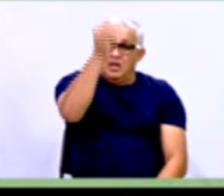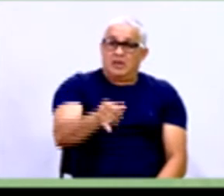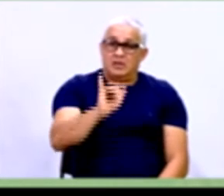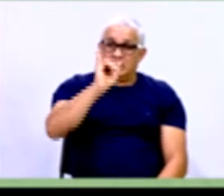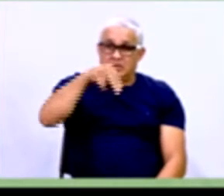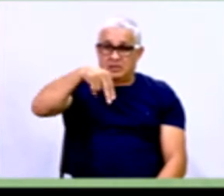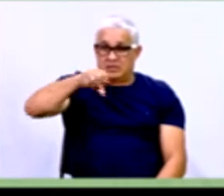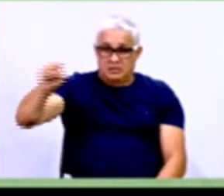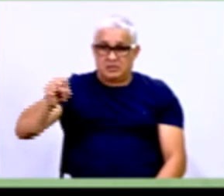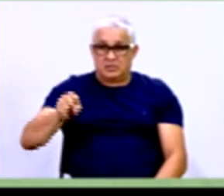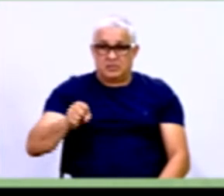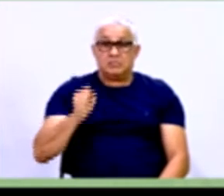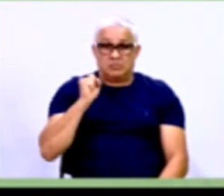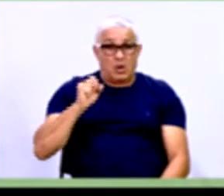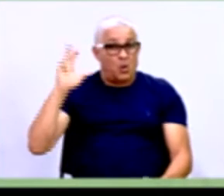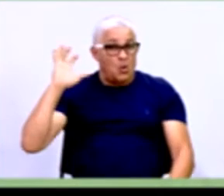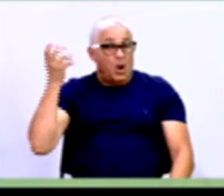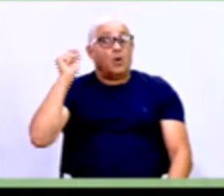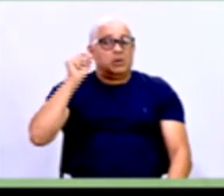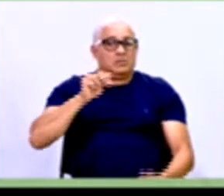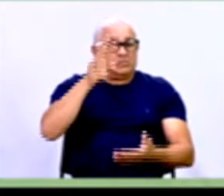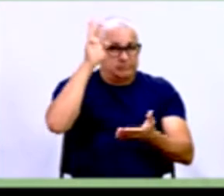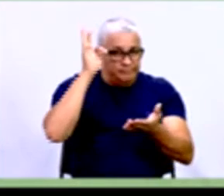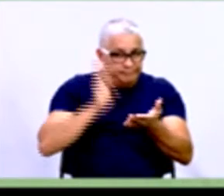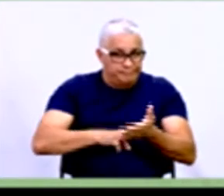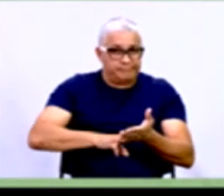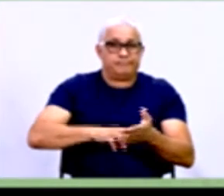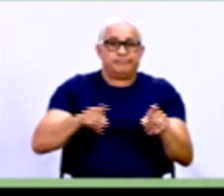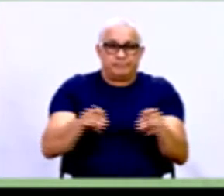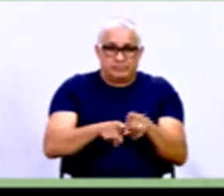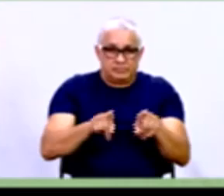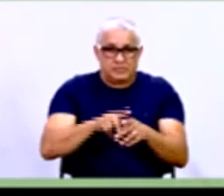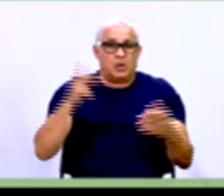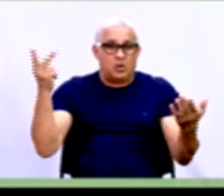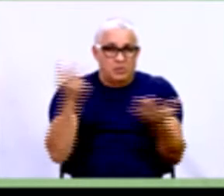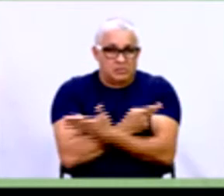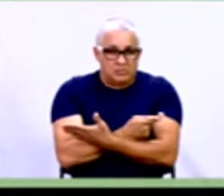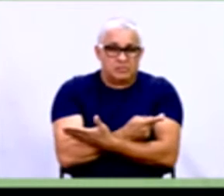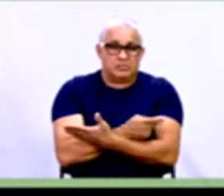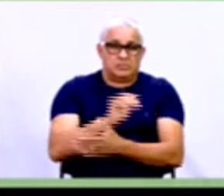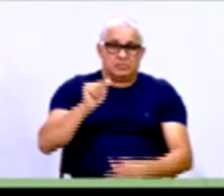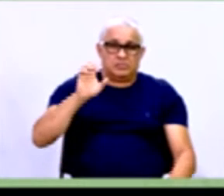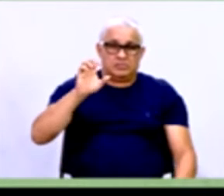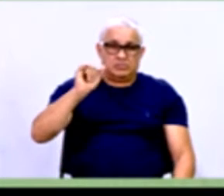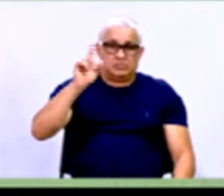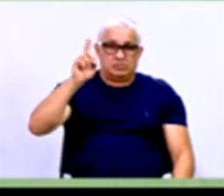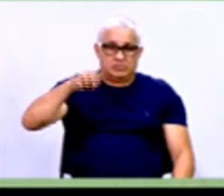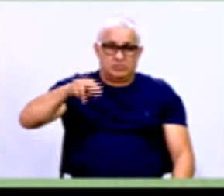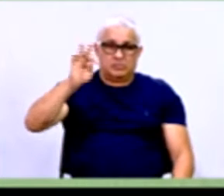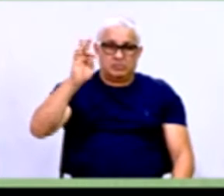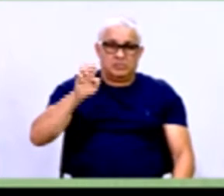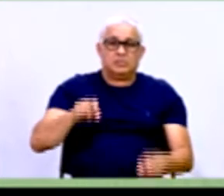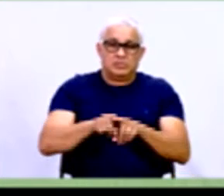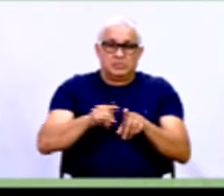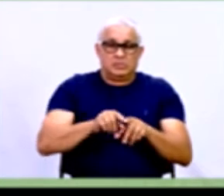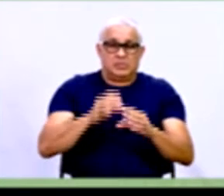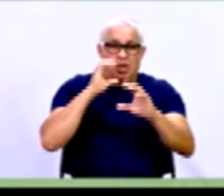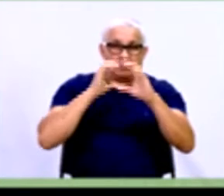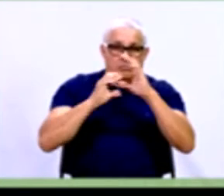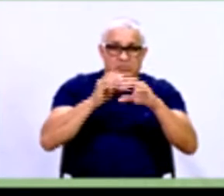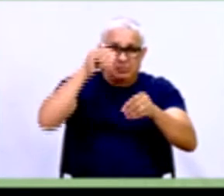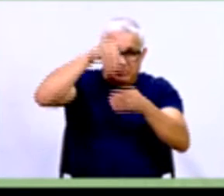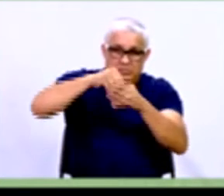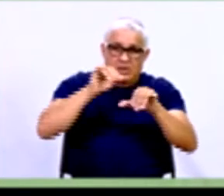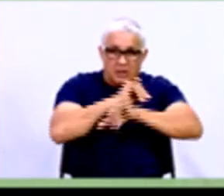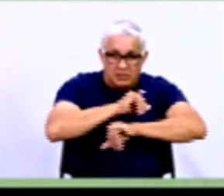de multa a ocorrência desse acidente, ok? A comunicação do acidente de